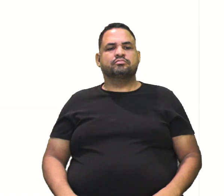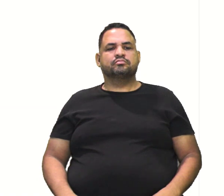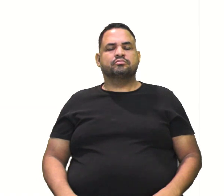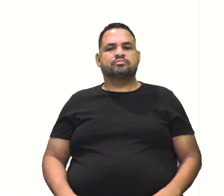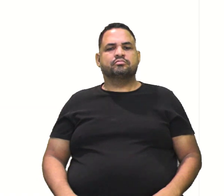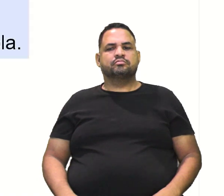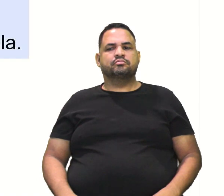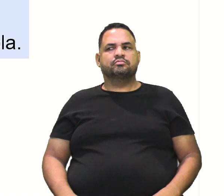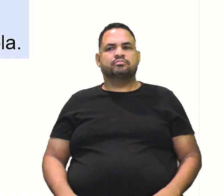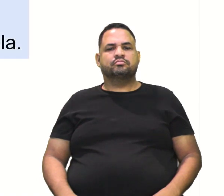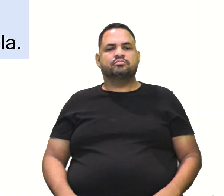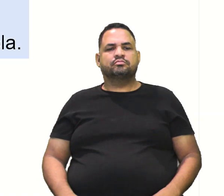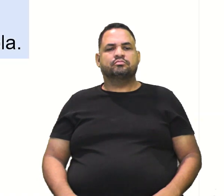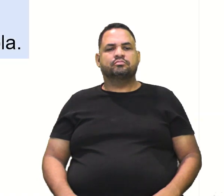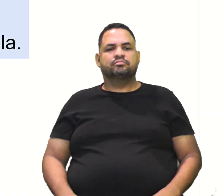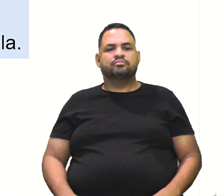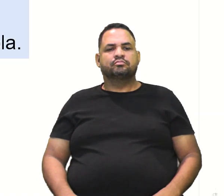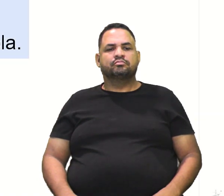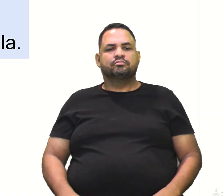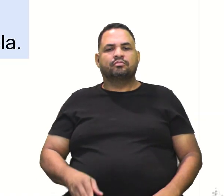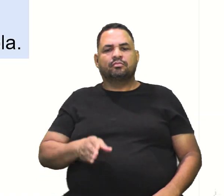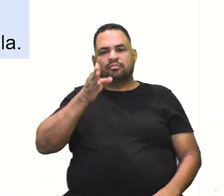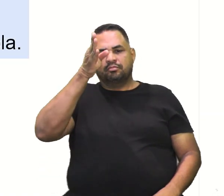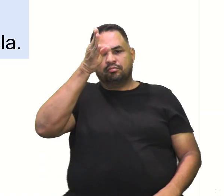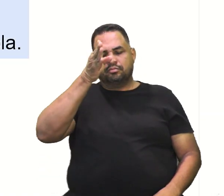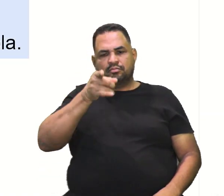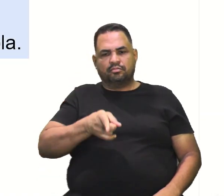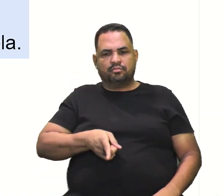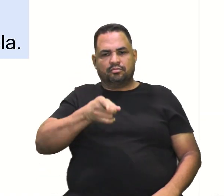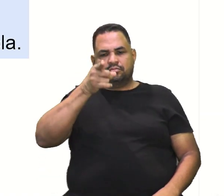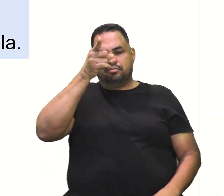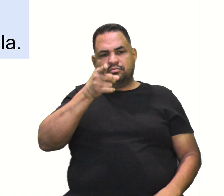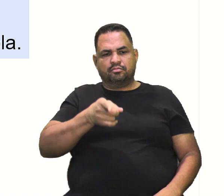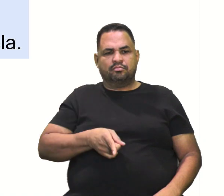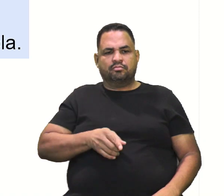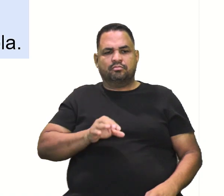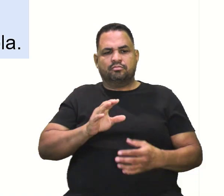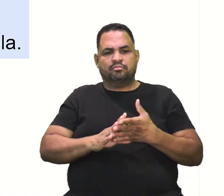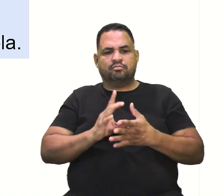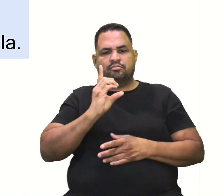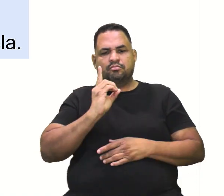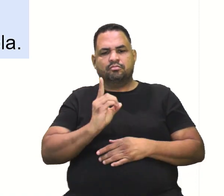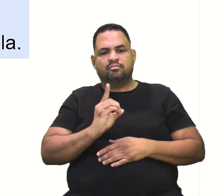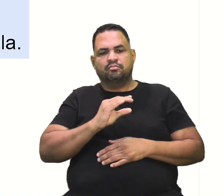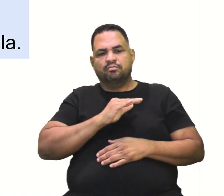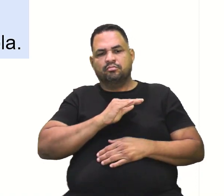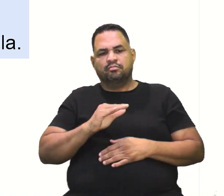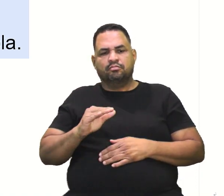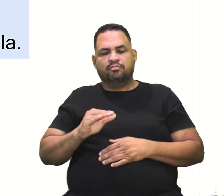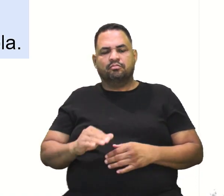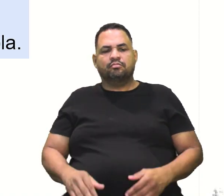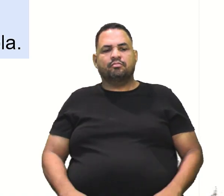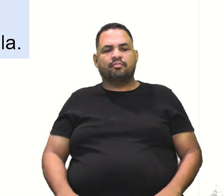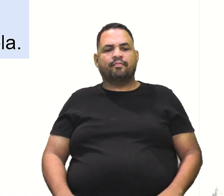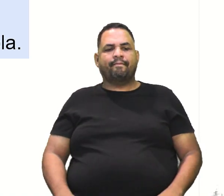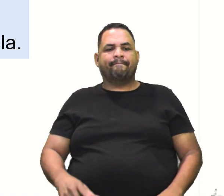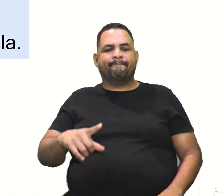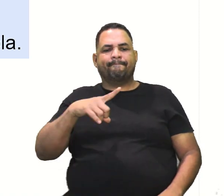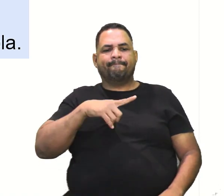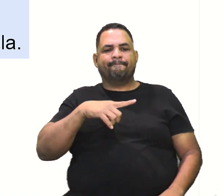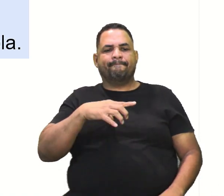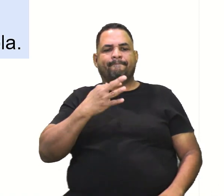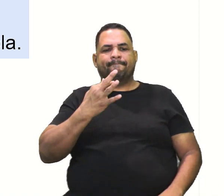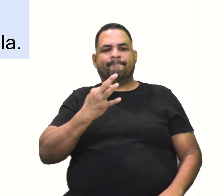eixo de simetria, que é uma reta que vai ser perpendicular à diretriz da parábola. Então, e temos